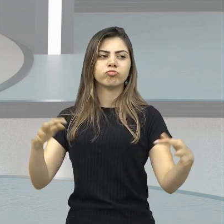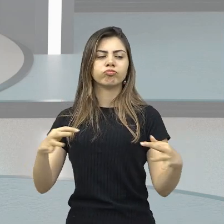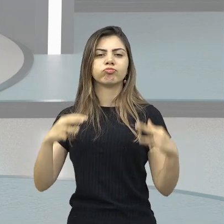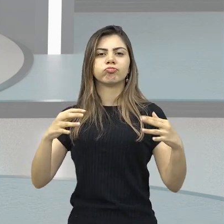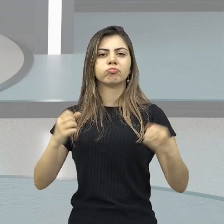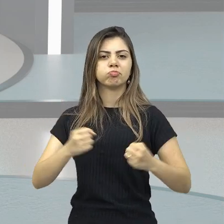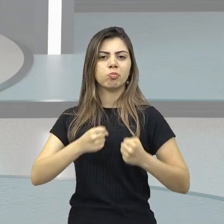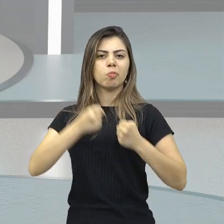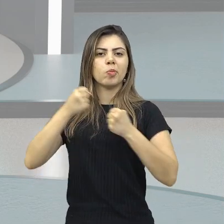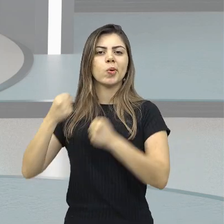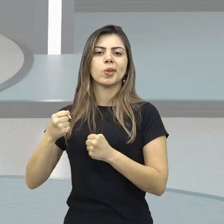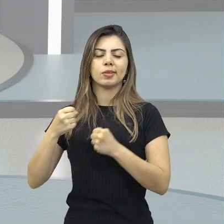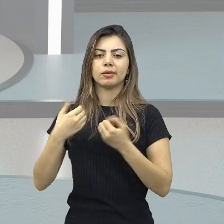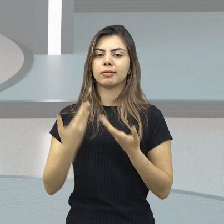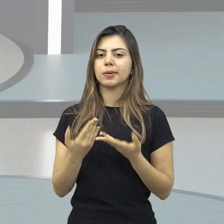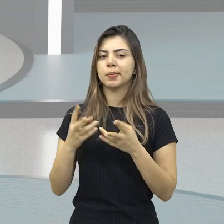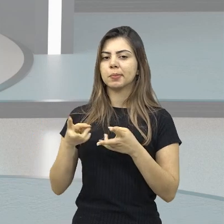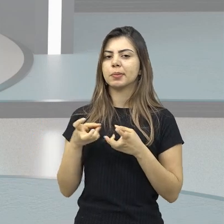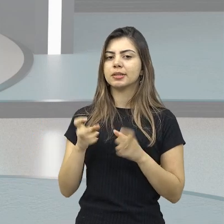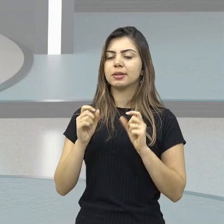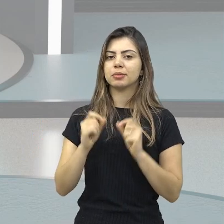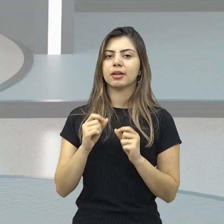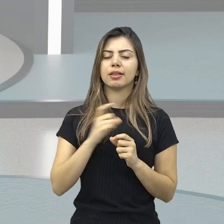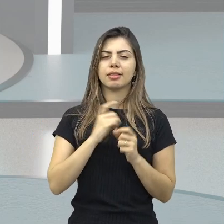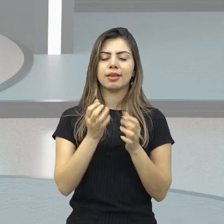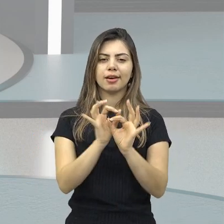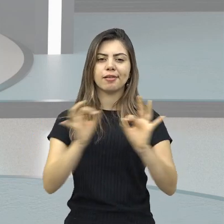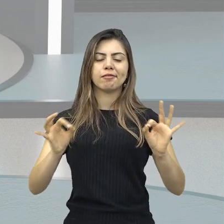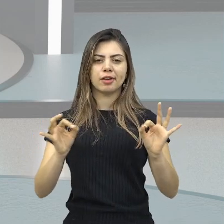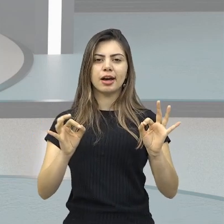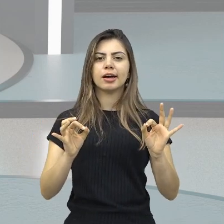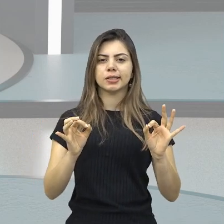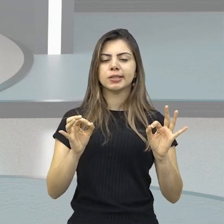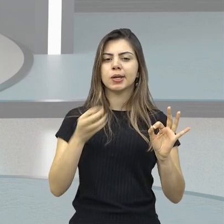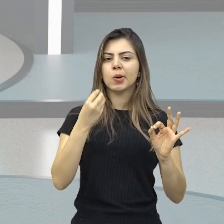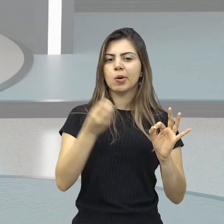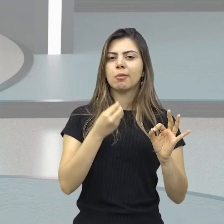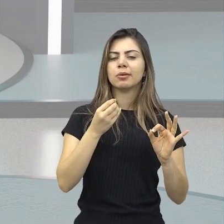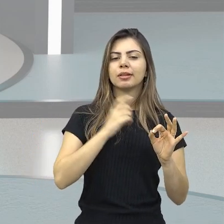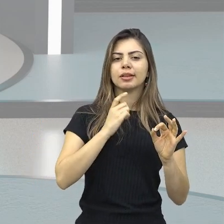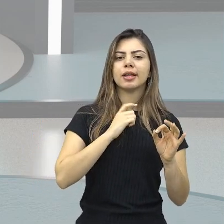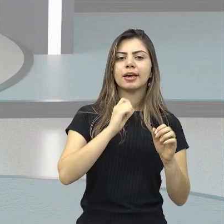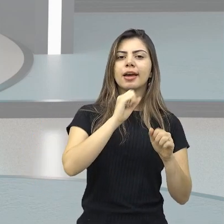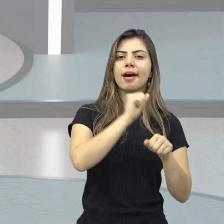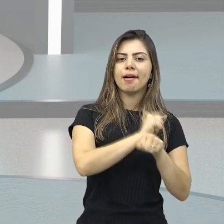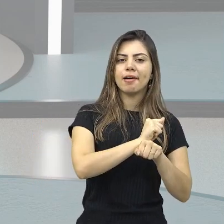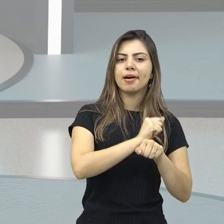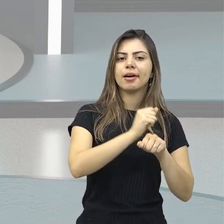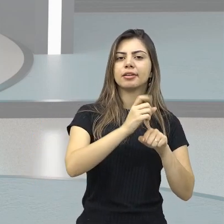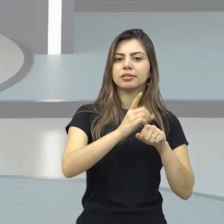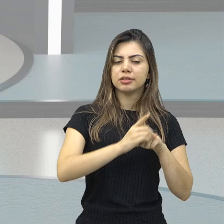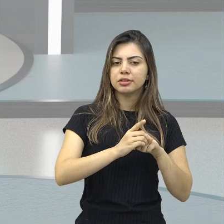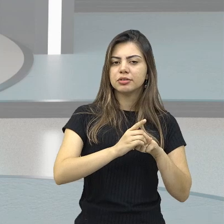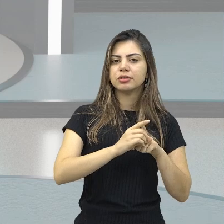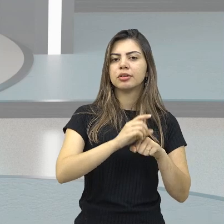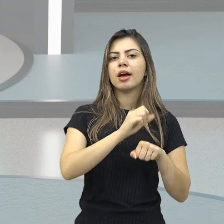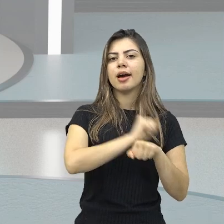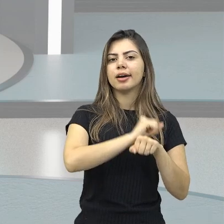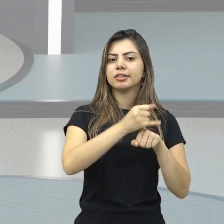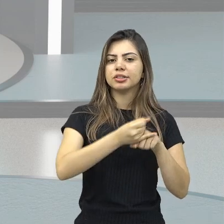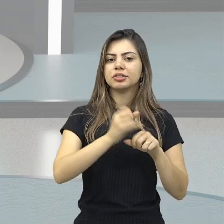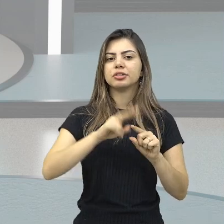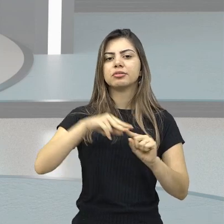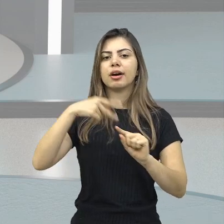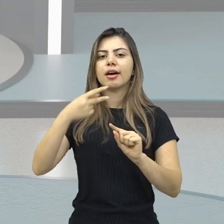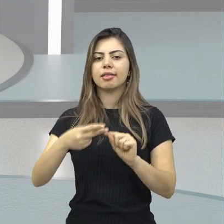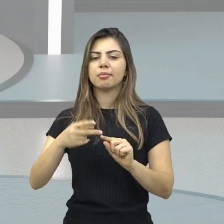na posição entre adjetivo e depois o substantivo também, tá? O adjetivo vem sempre antes do substantivo, exceto quando tem o verbo to